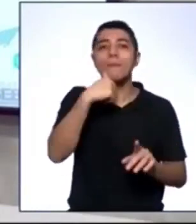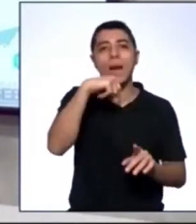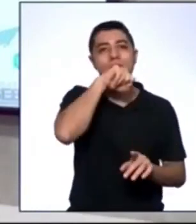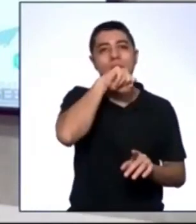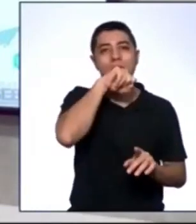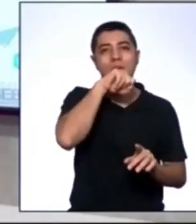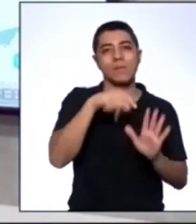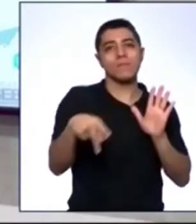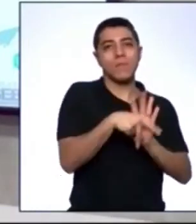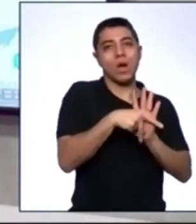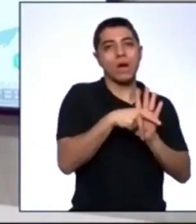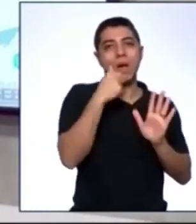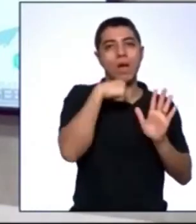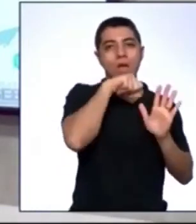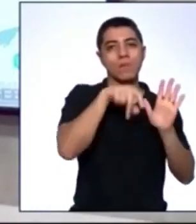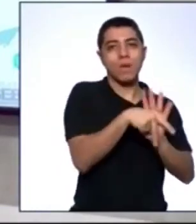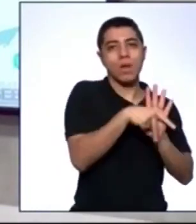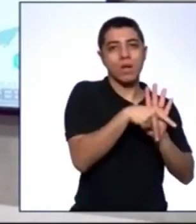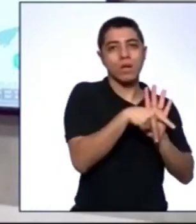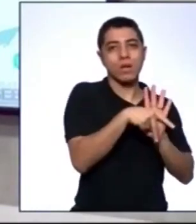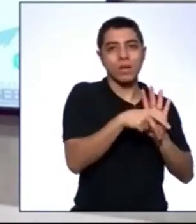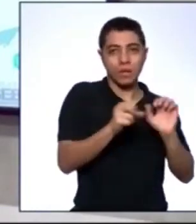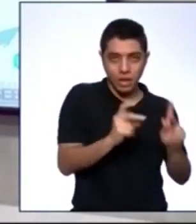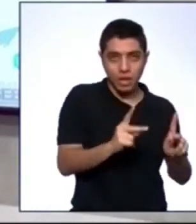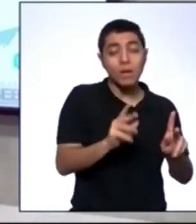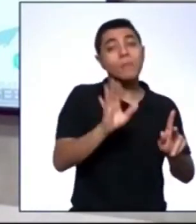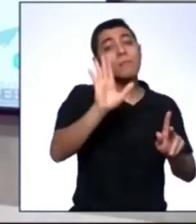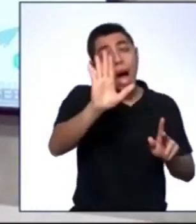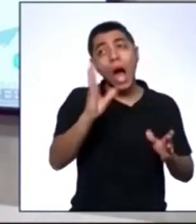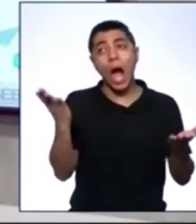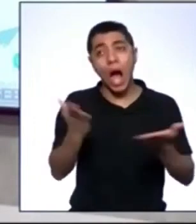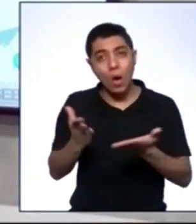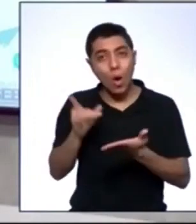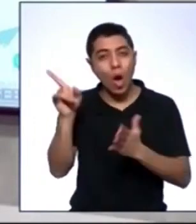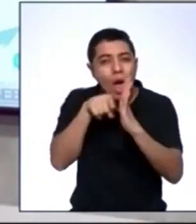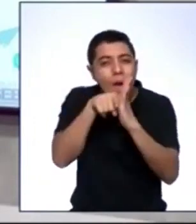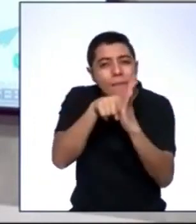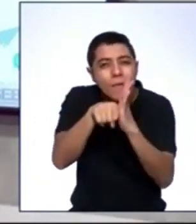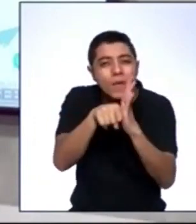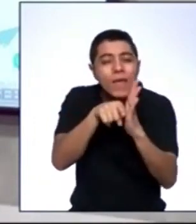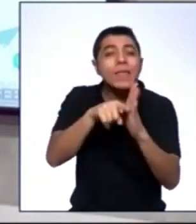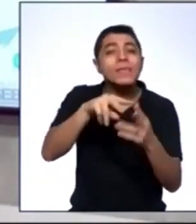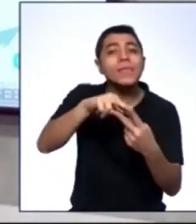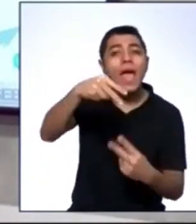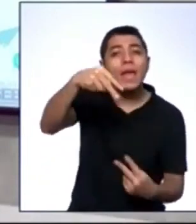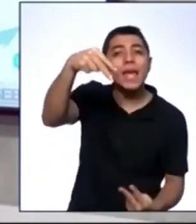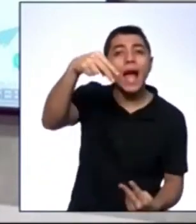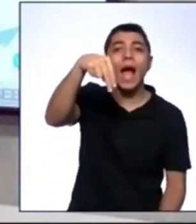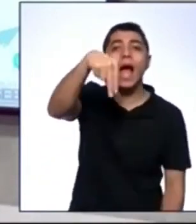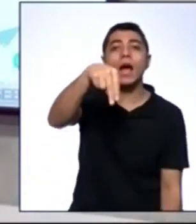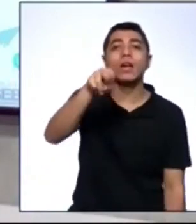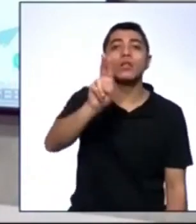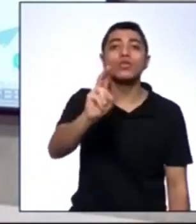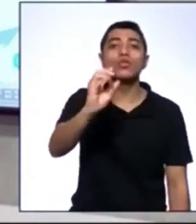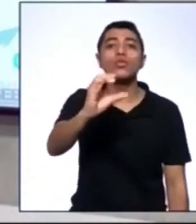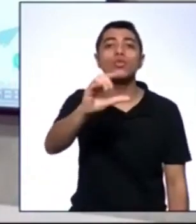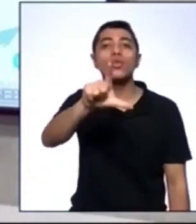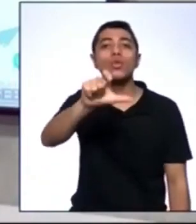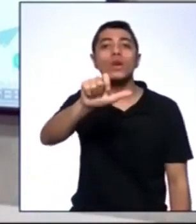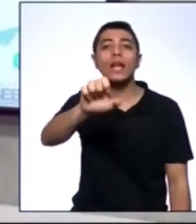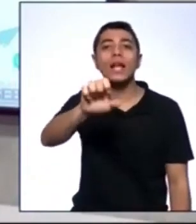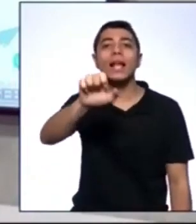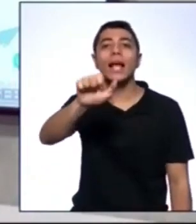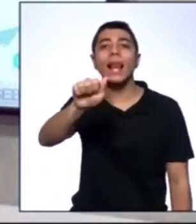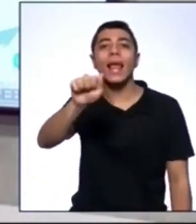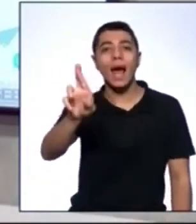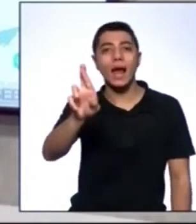caso, é o DNA nuclear. Então, você vai pensar assim, ó. Se eu estou olhando uma bandinha de DNA da criança